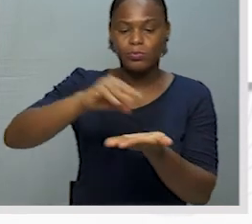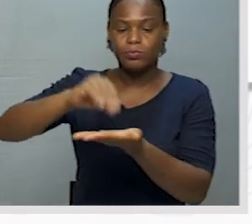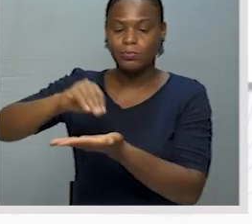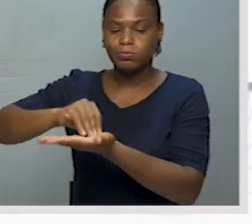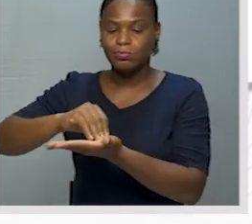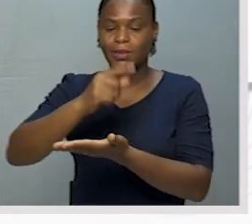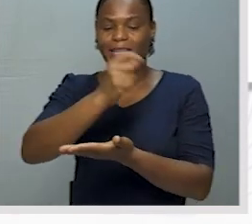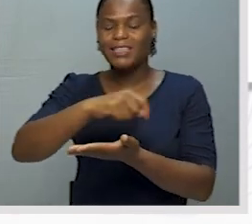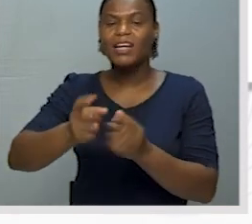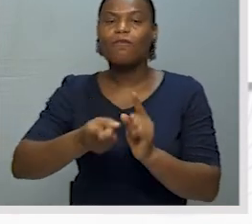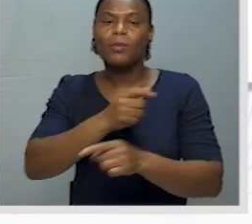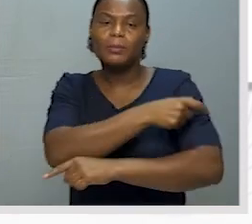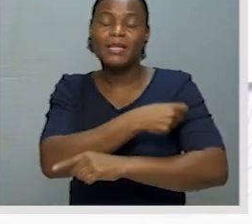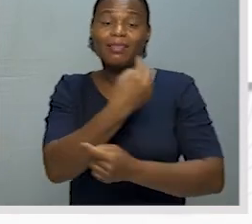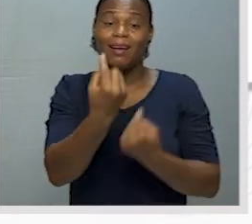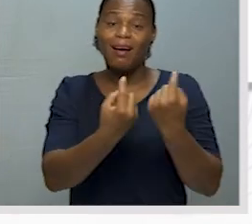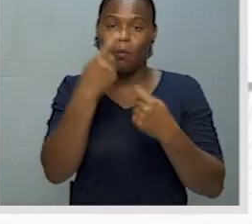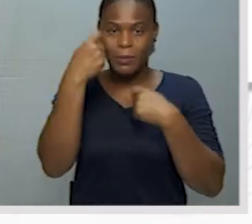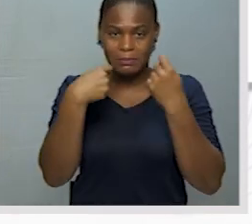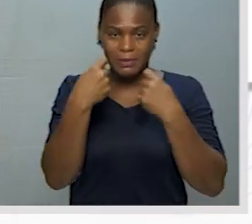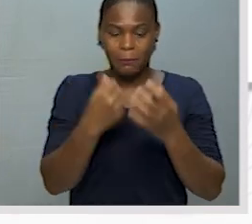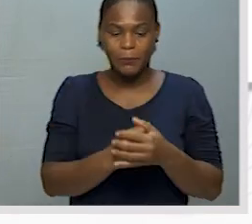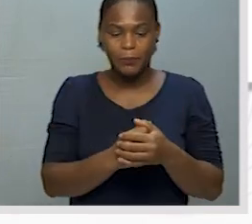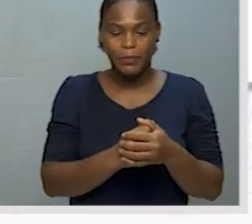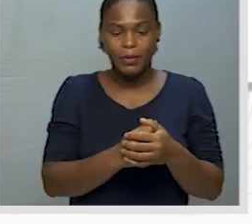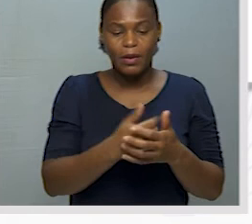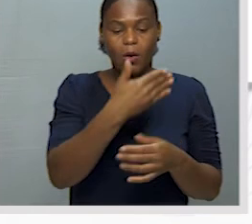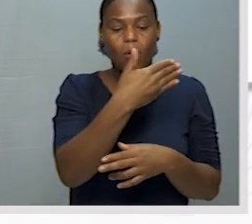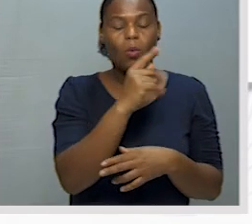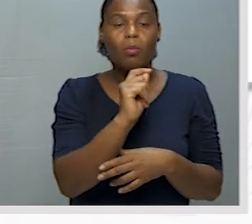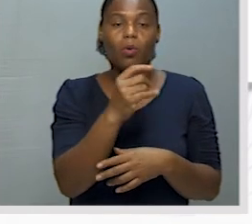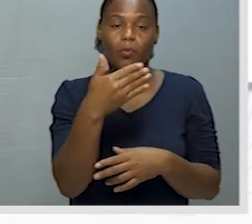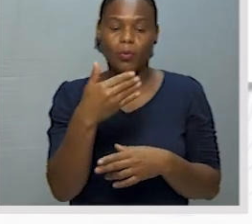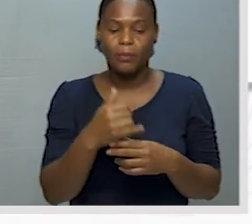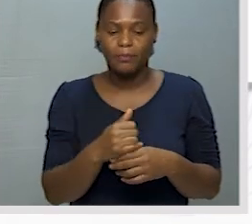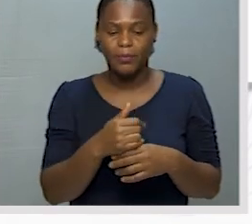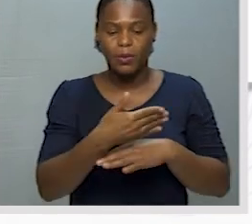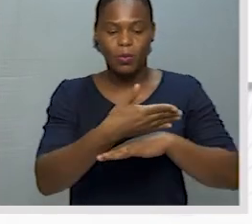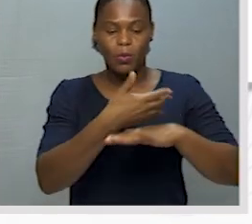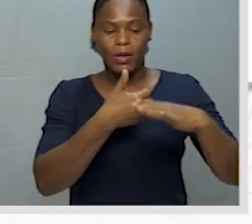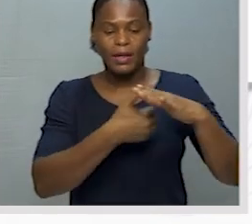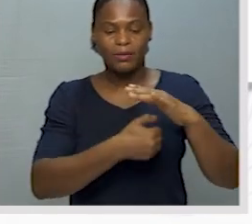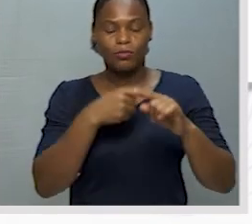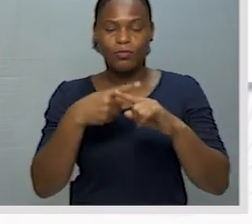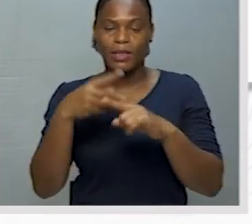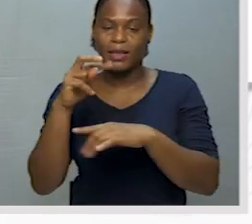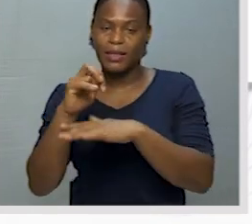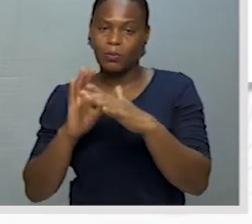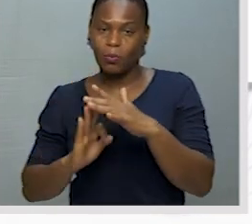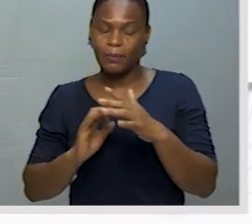o que representa cada uma das expressões. 2 pontos. 1.1, 1/5 vezes